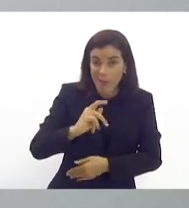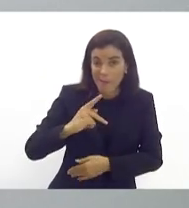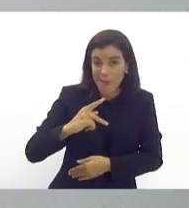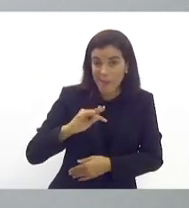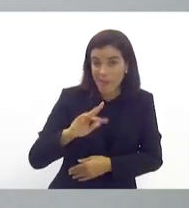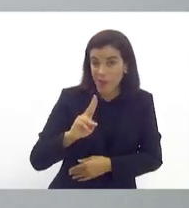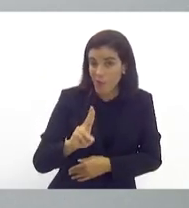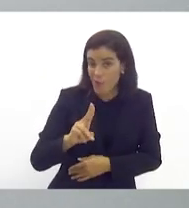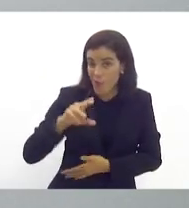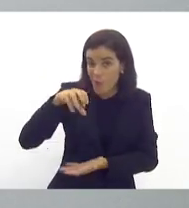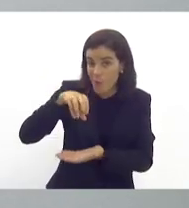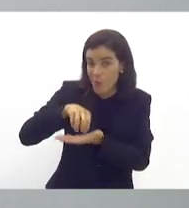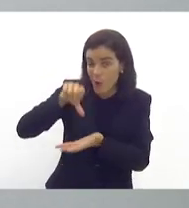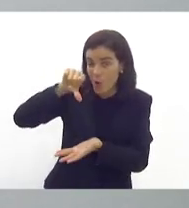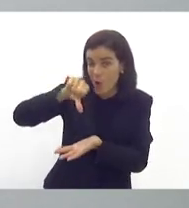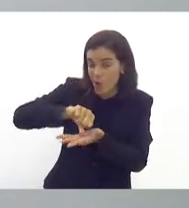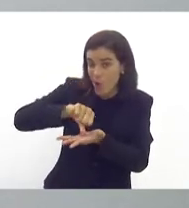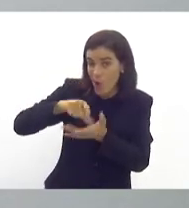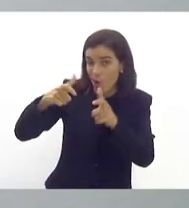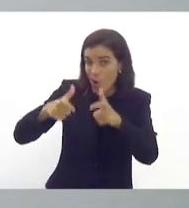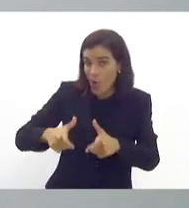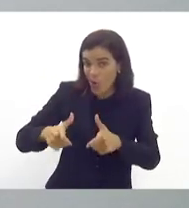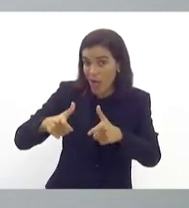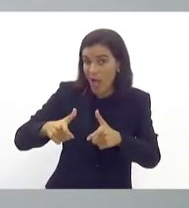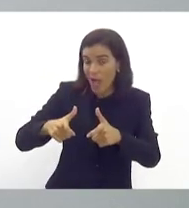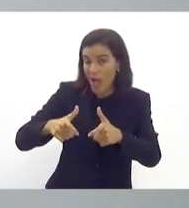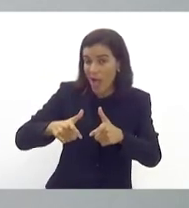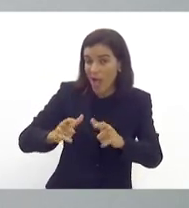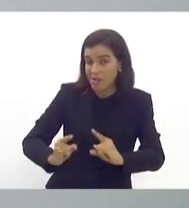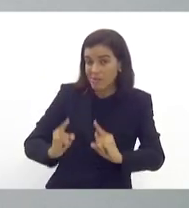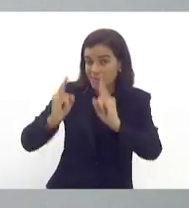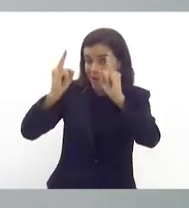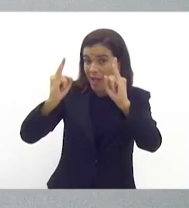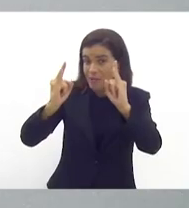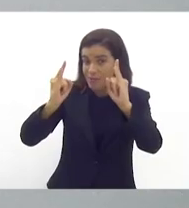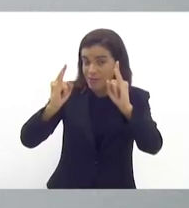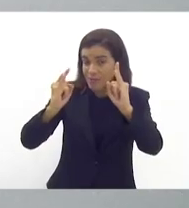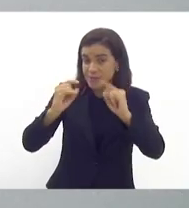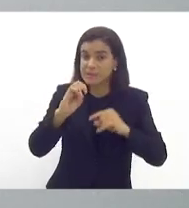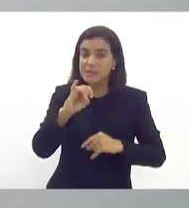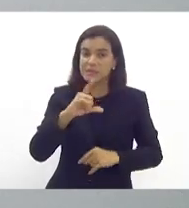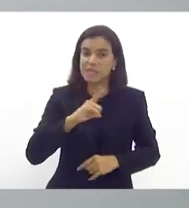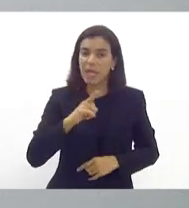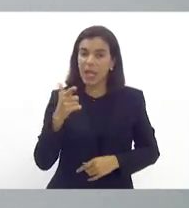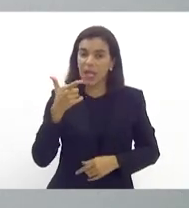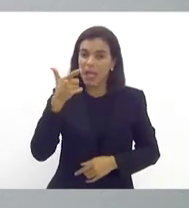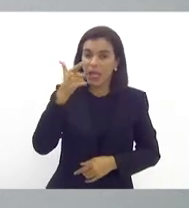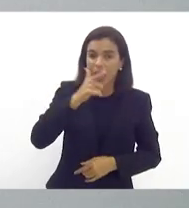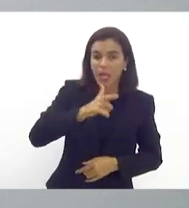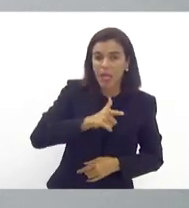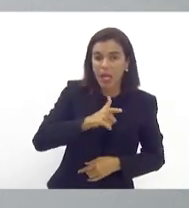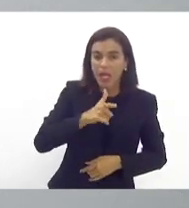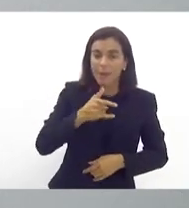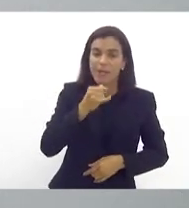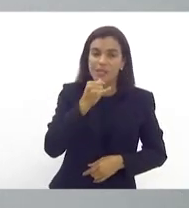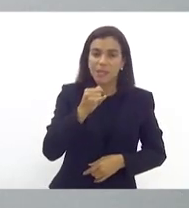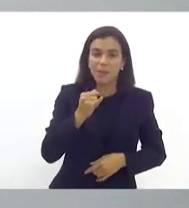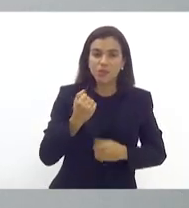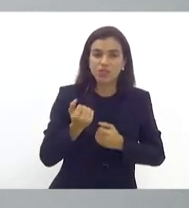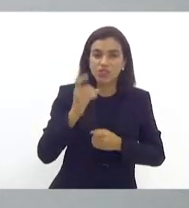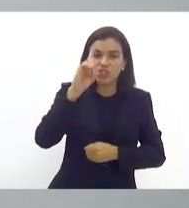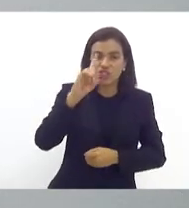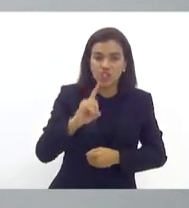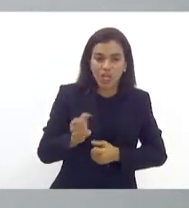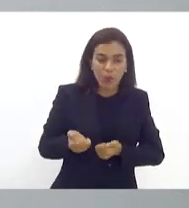cidade onde ele está porque se ele tem alguma vantagem não pagar IPTU por exemplo